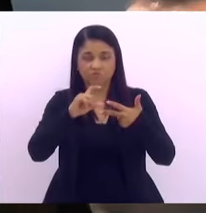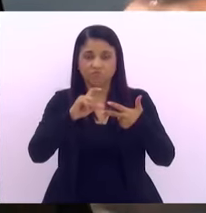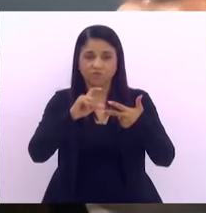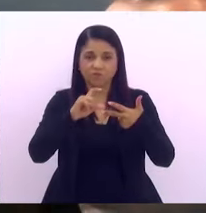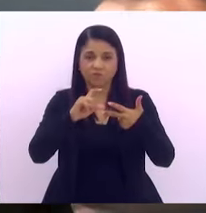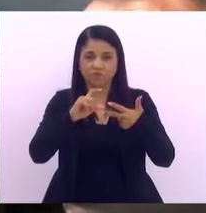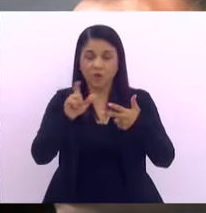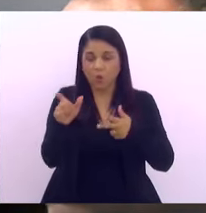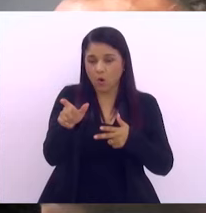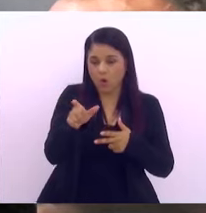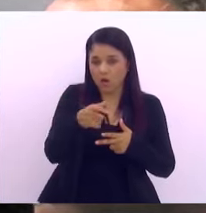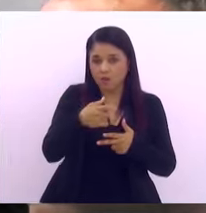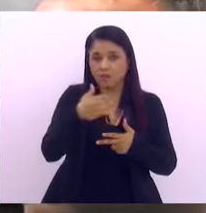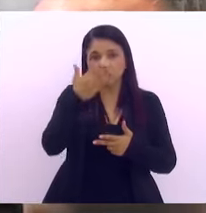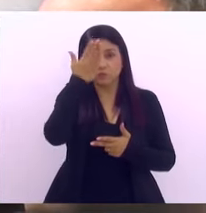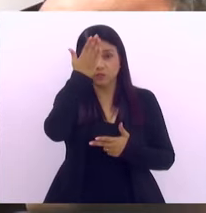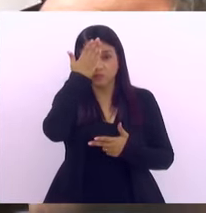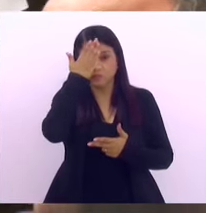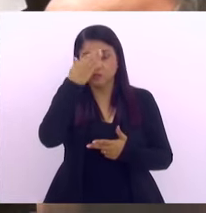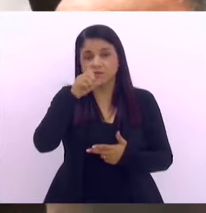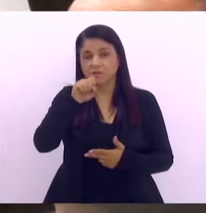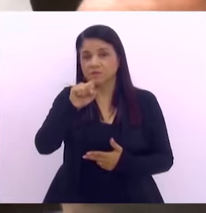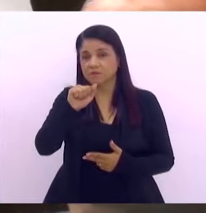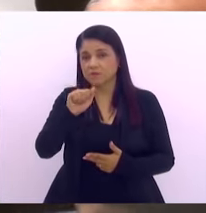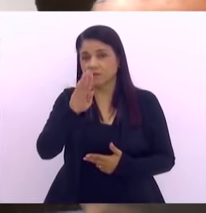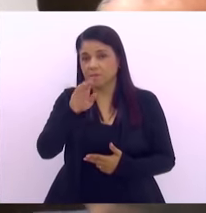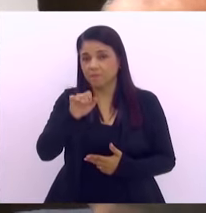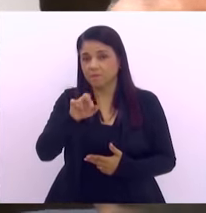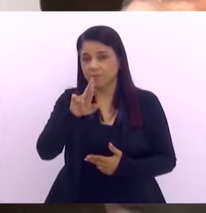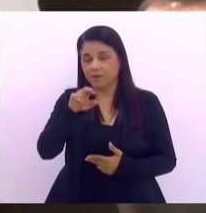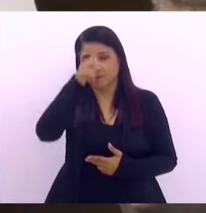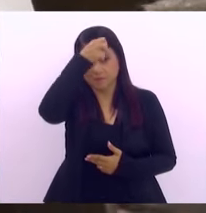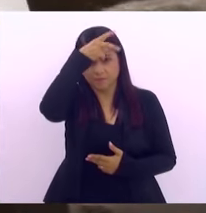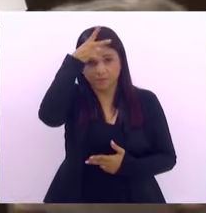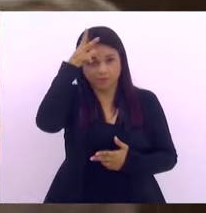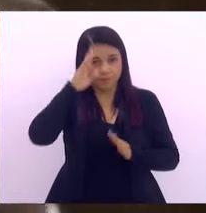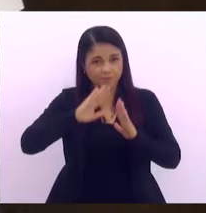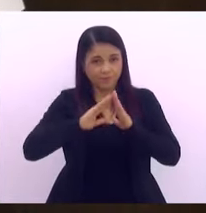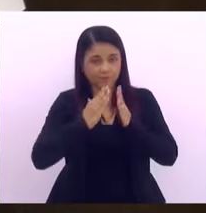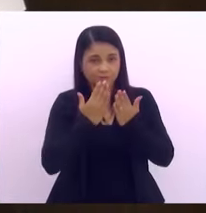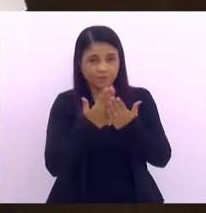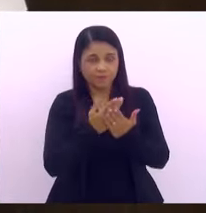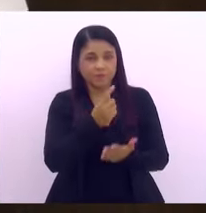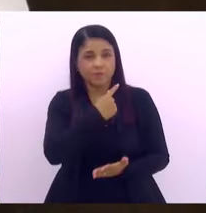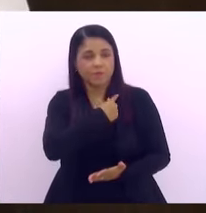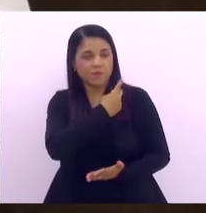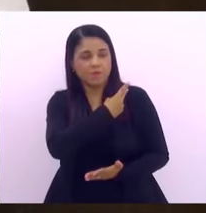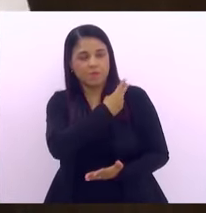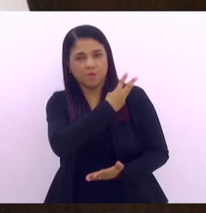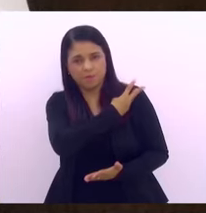implantar o cartão do saber na rede pública estadual de ensino médio e dá